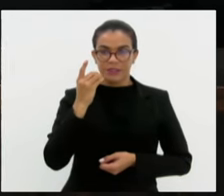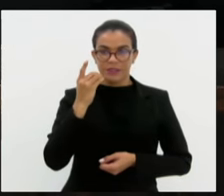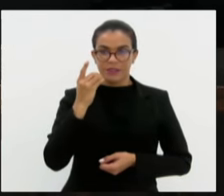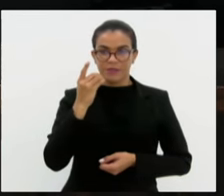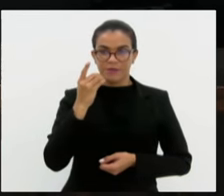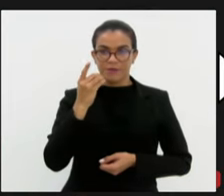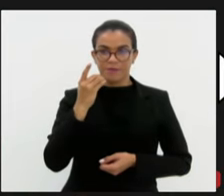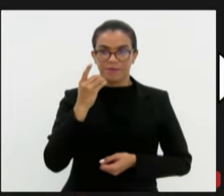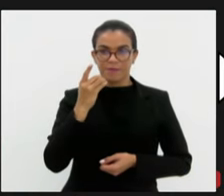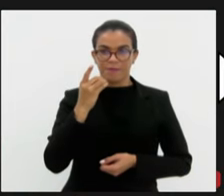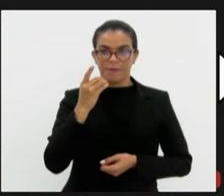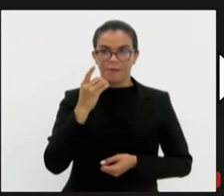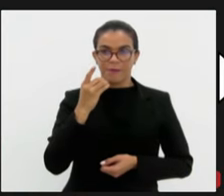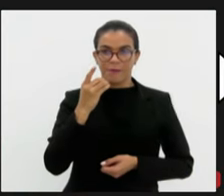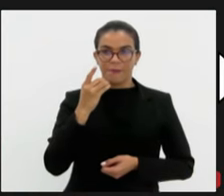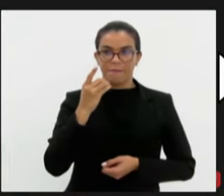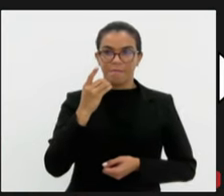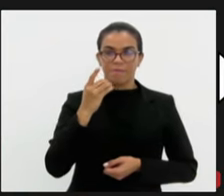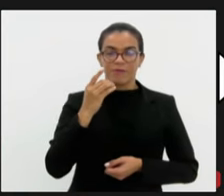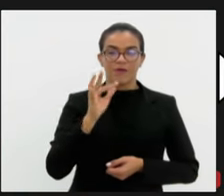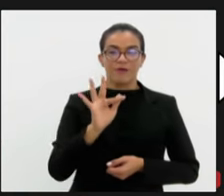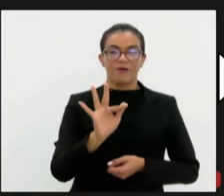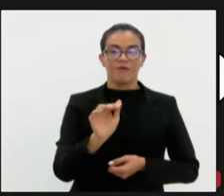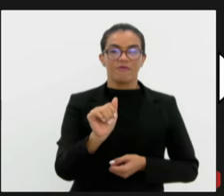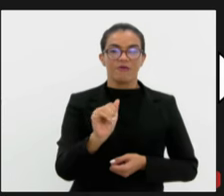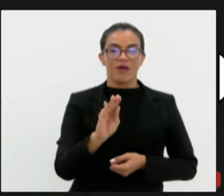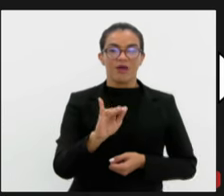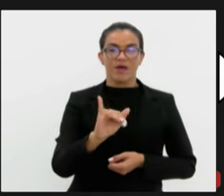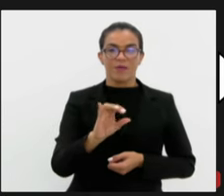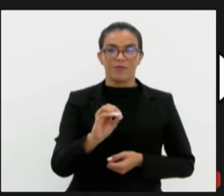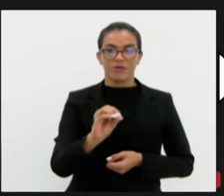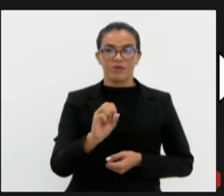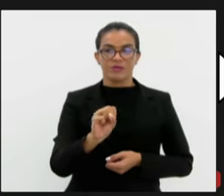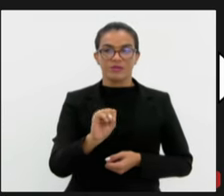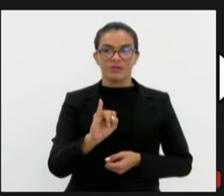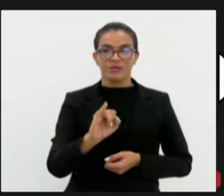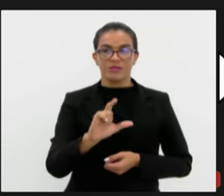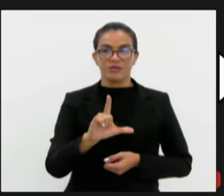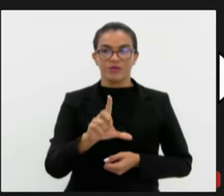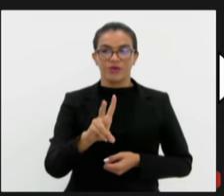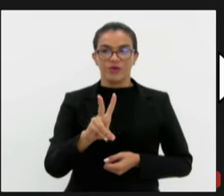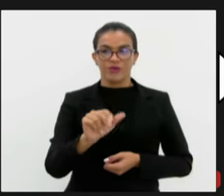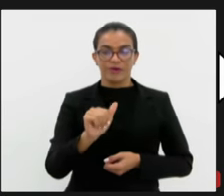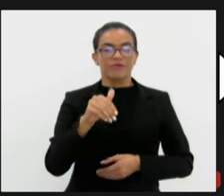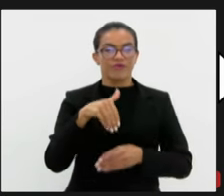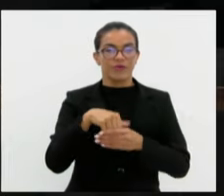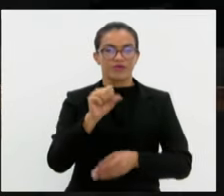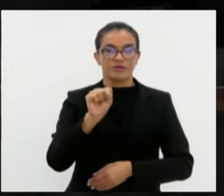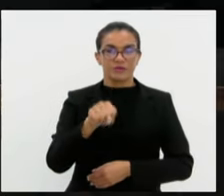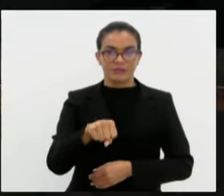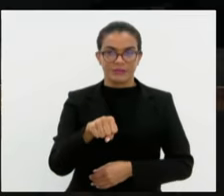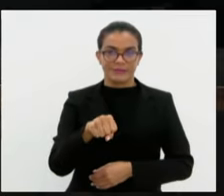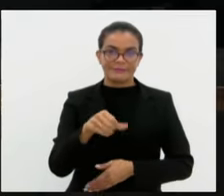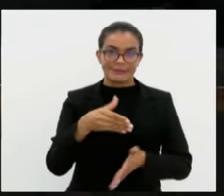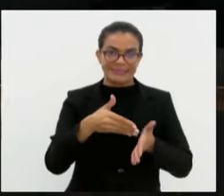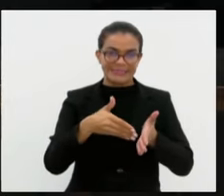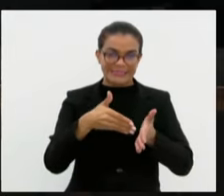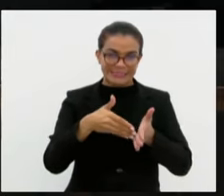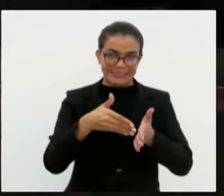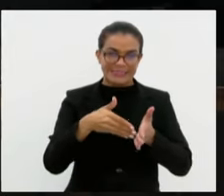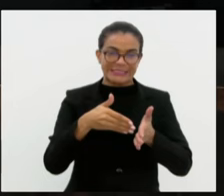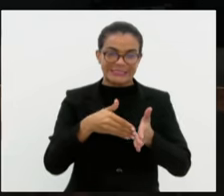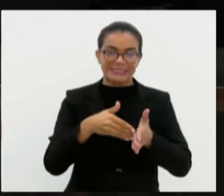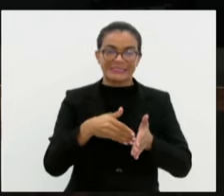Deputado Felipe Soares. Fábio Silva, Fábio presidente. Silva apareceu. Vota sim? Sim. Está com dificuldade? Sim. Tá, vota